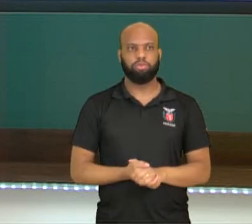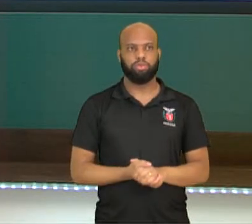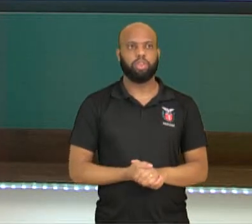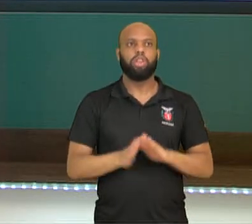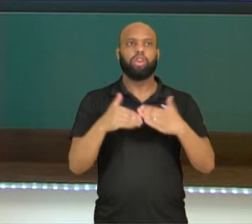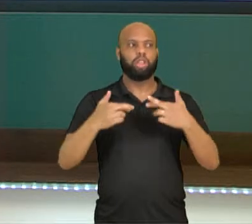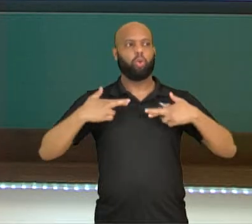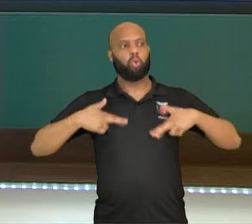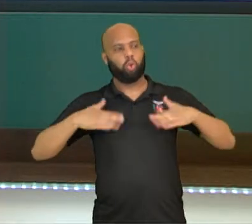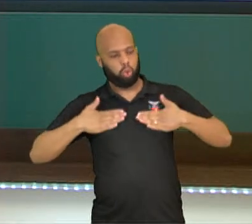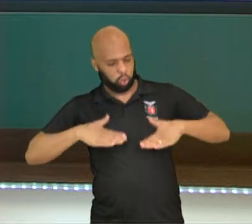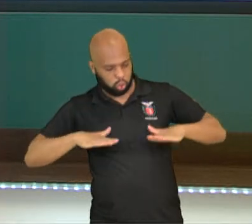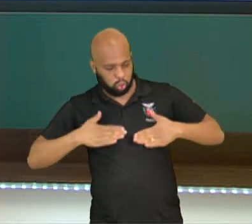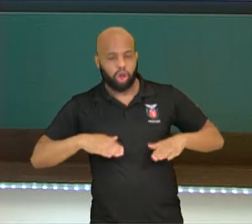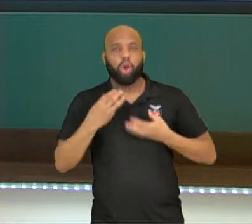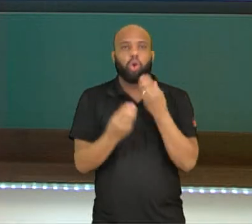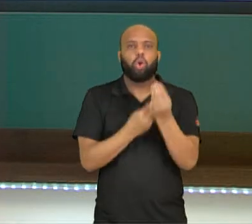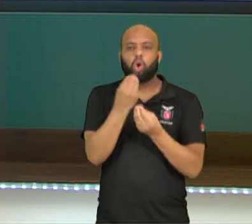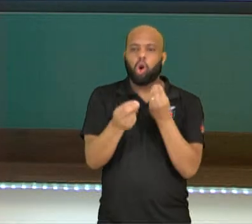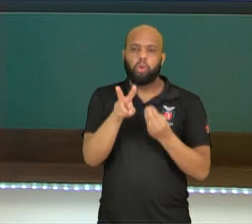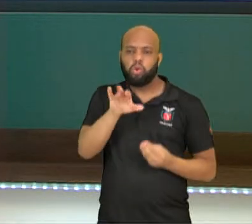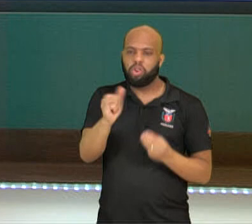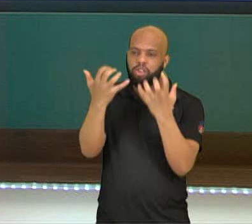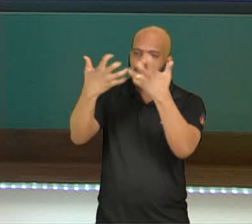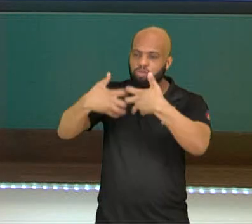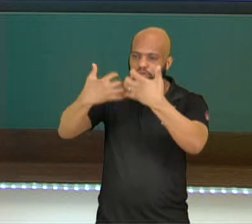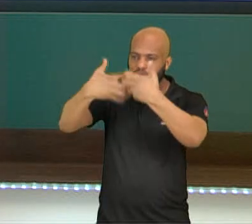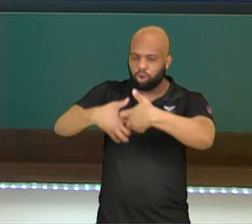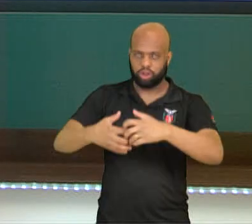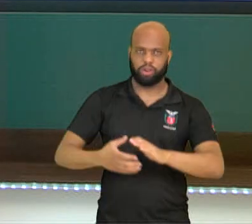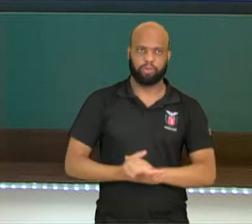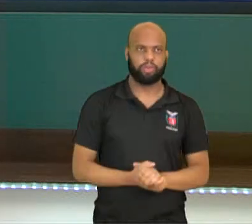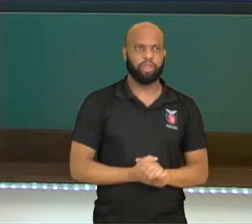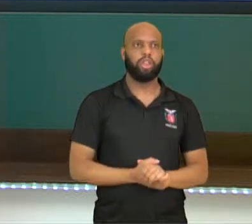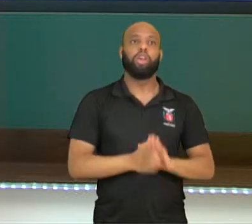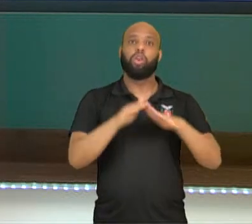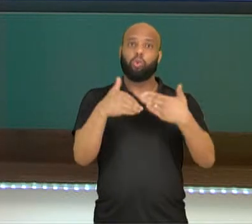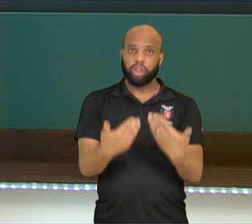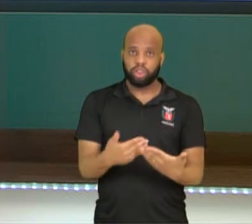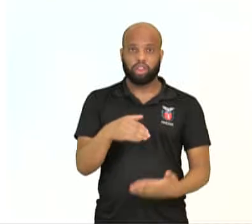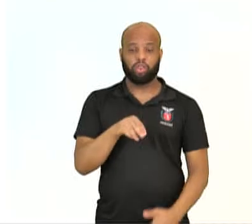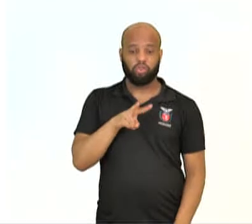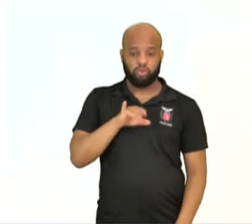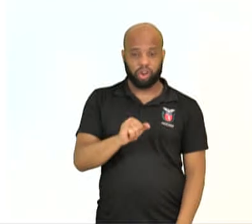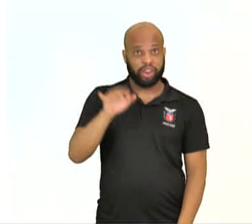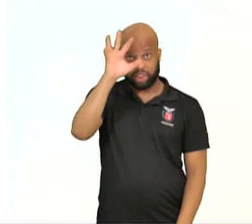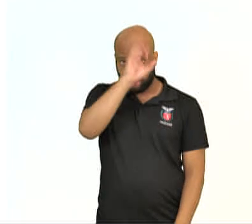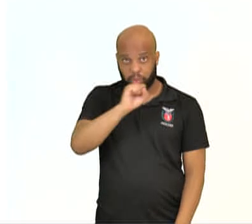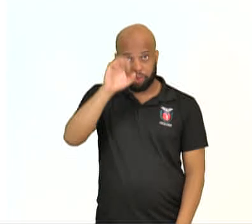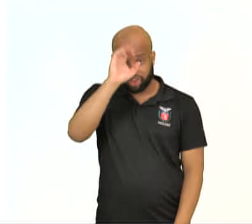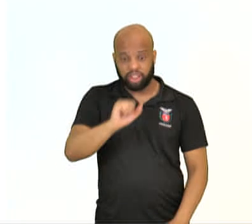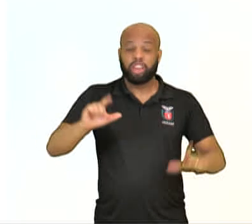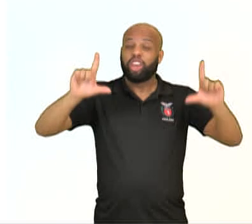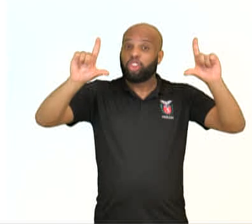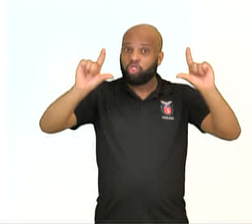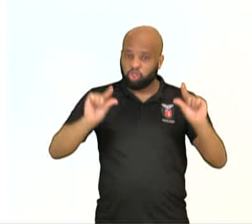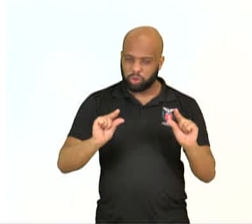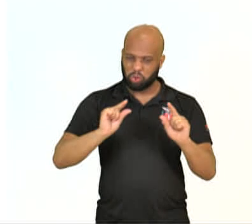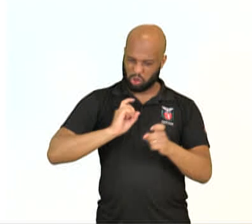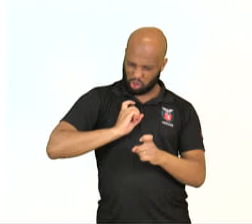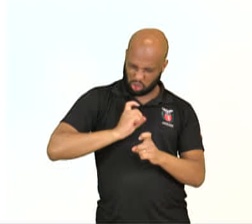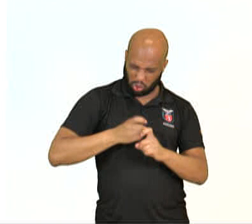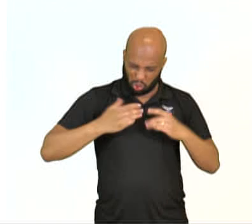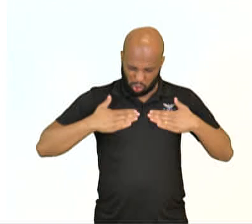O relaxamento, como que ele vai funcionar, então, esse relaxamento? Consiste em aprender a reduzir a tensão muscular,